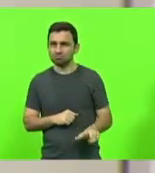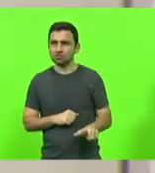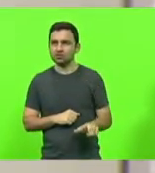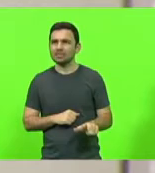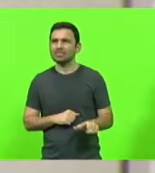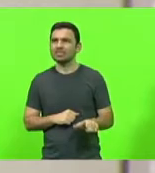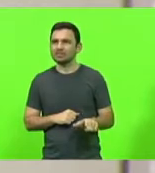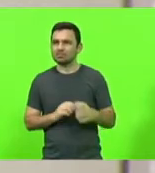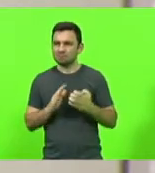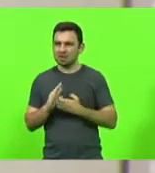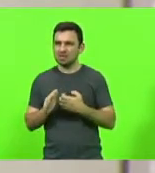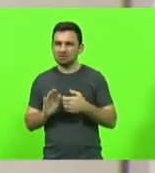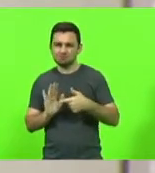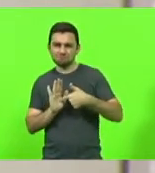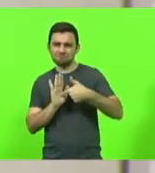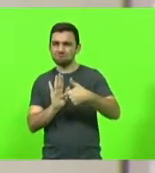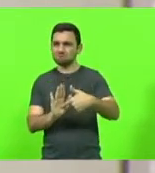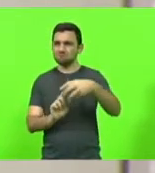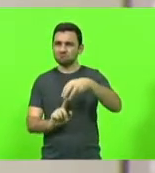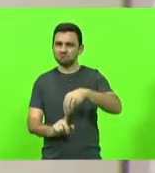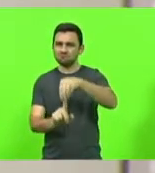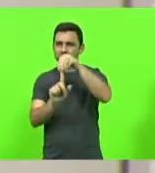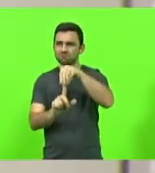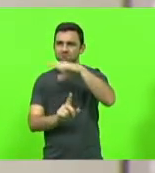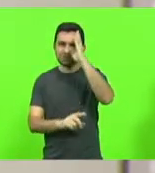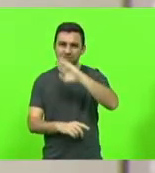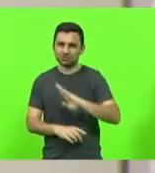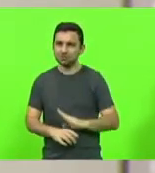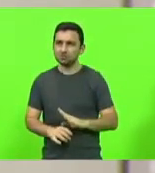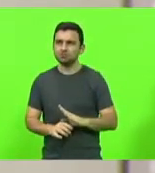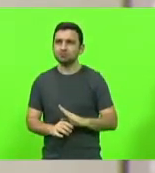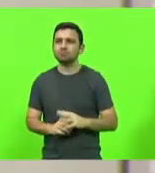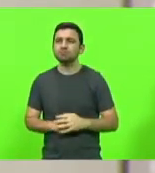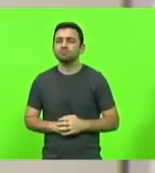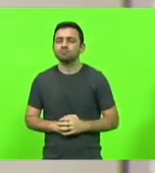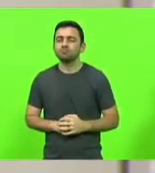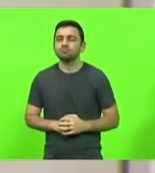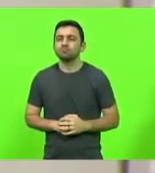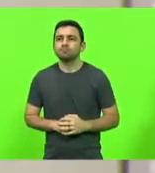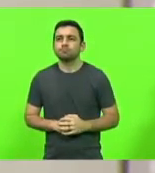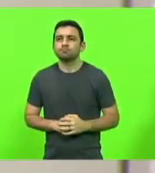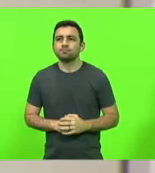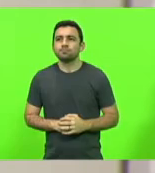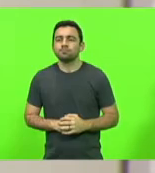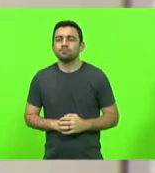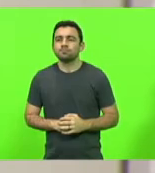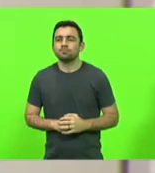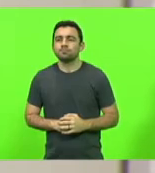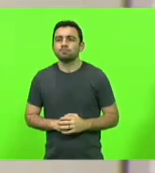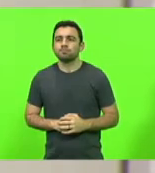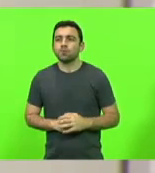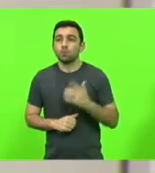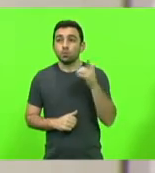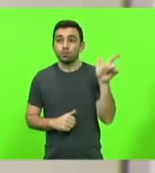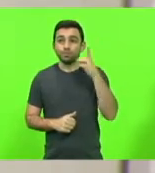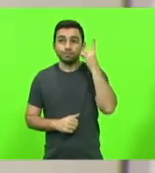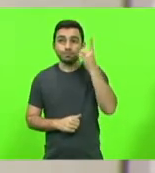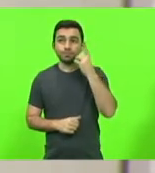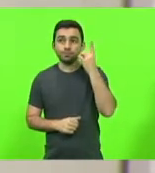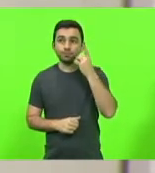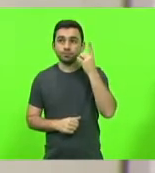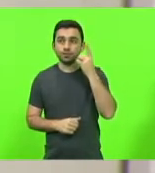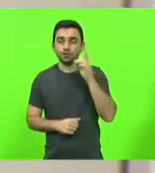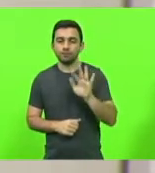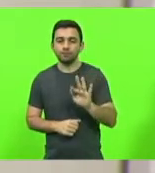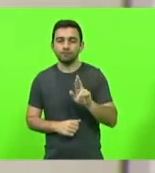dá destaque para nós no Brasil todo. Parabéns pelo assunto. Próximo deputado, deputado Frigo,